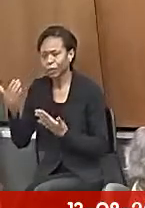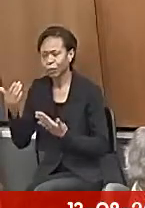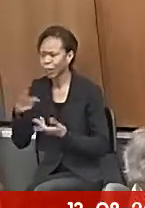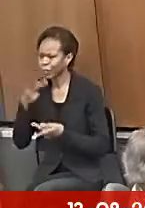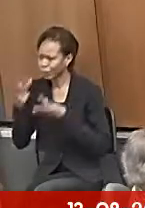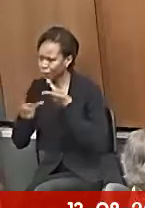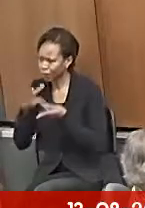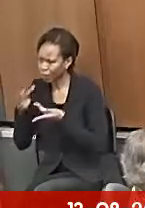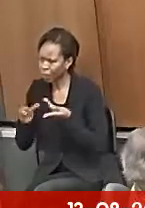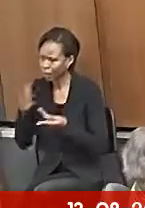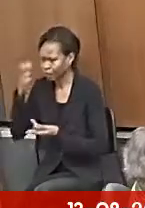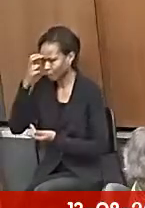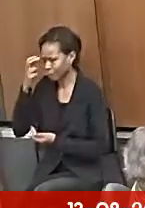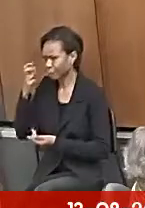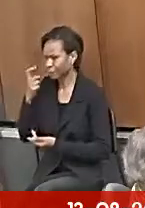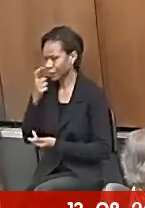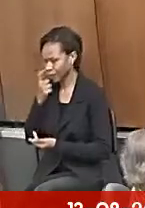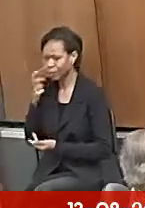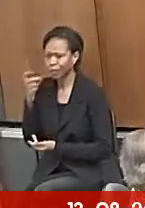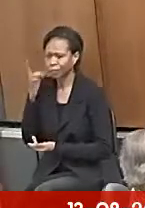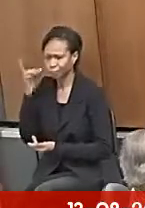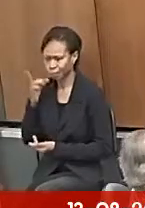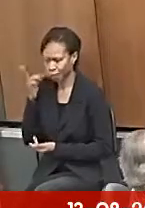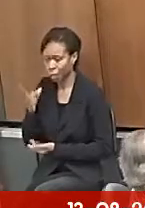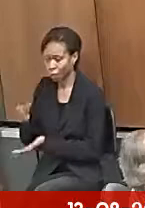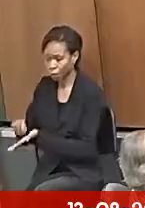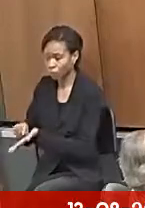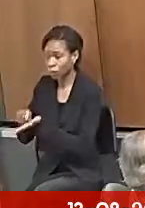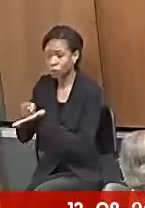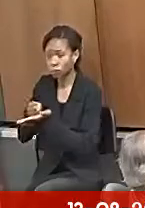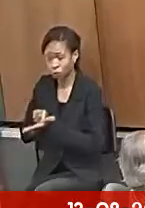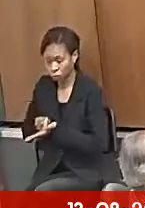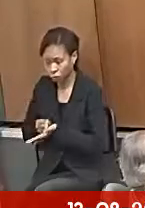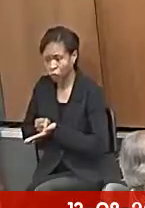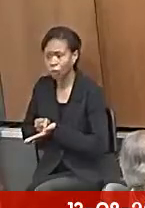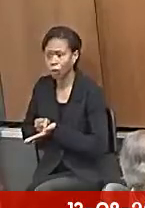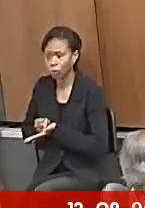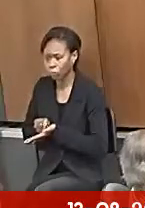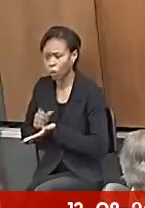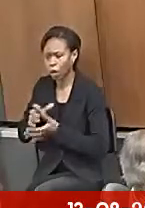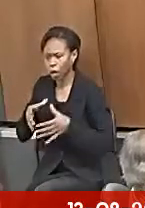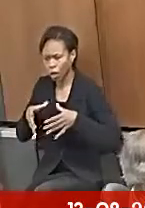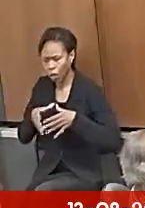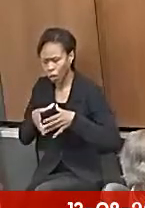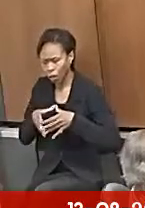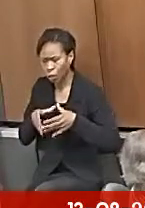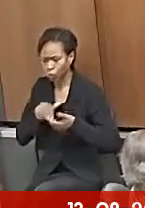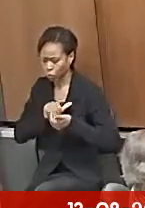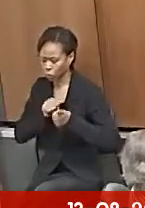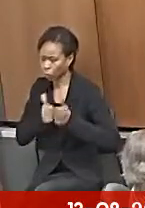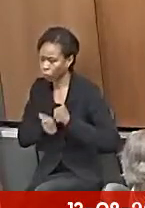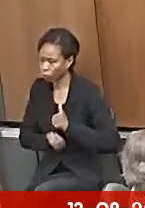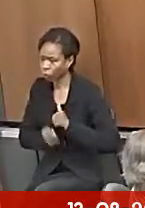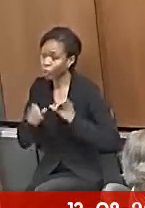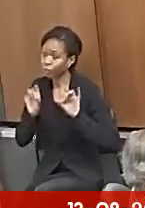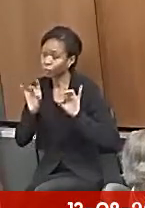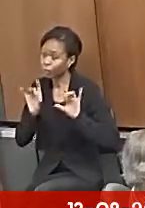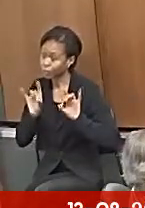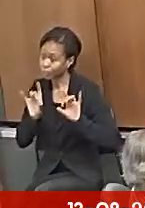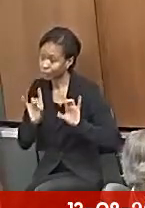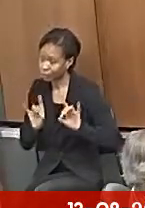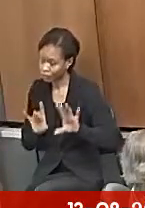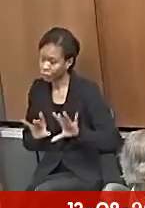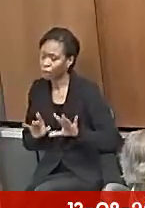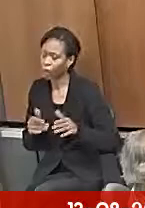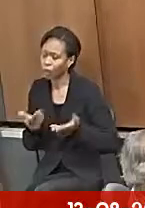é guilherme pelo apoio que vossa excelência vem dedicando ao esporte em especial esportes é o nosso